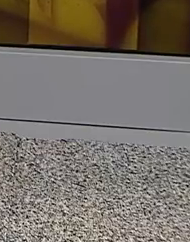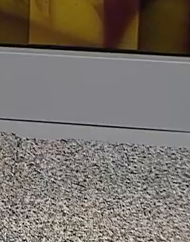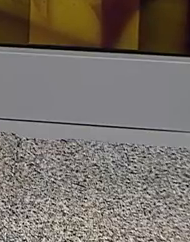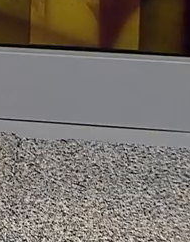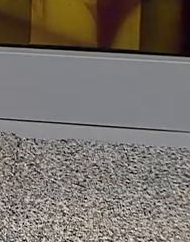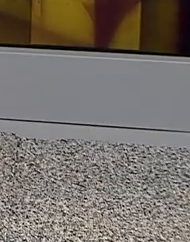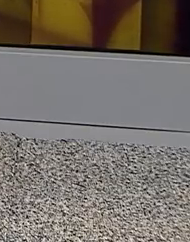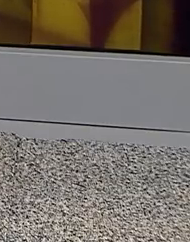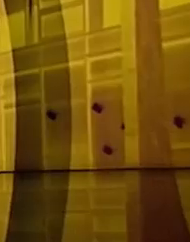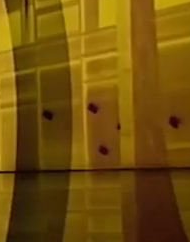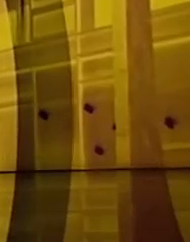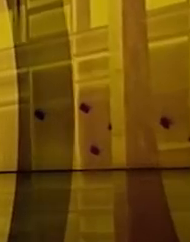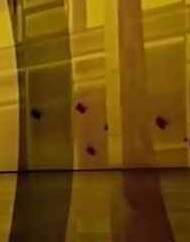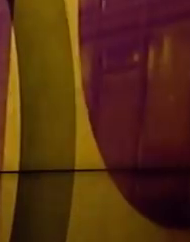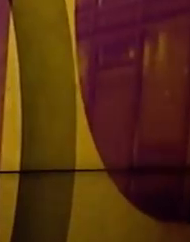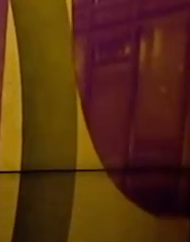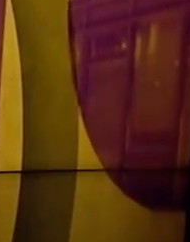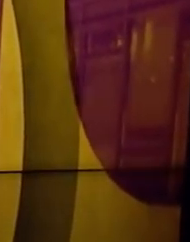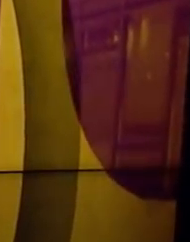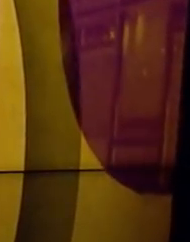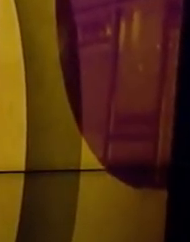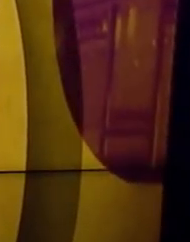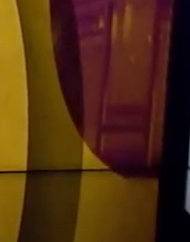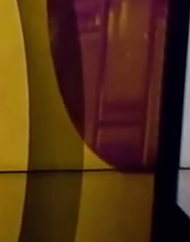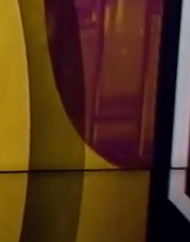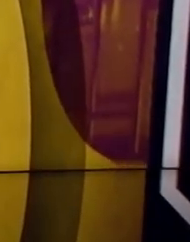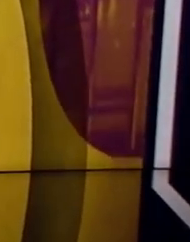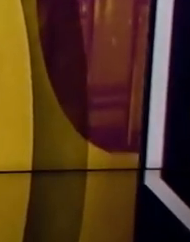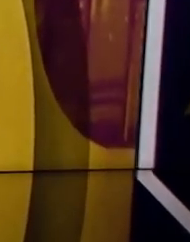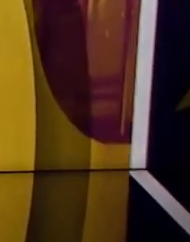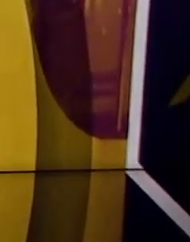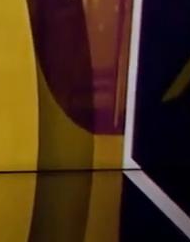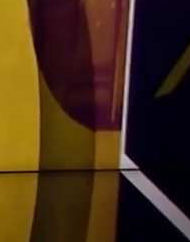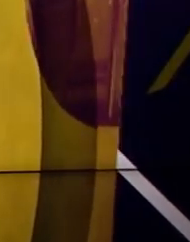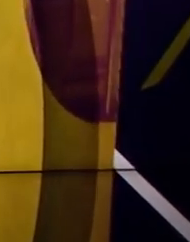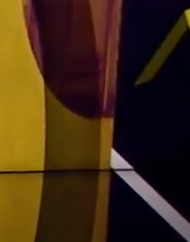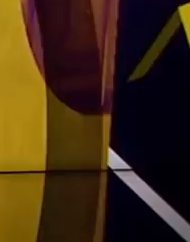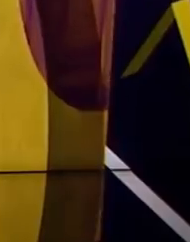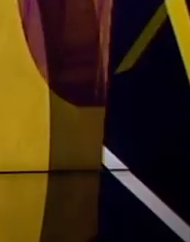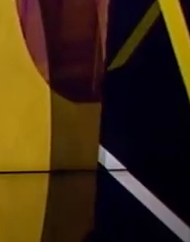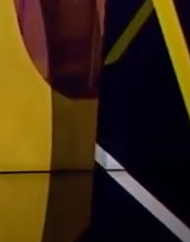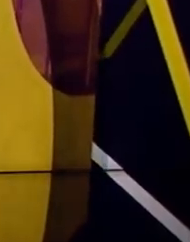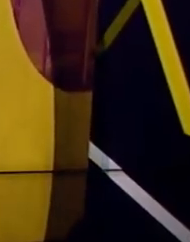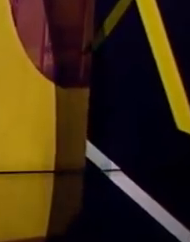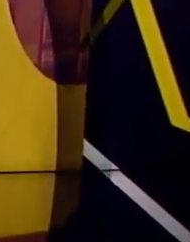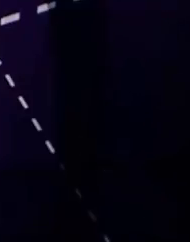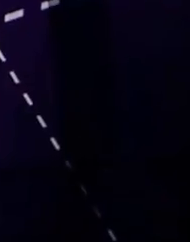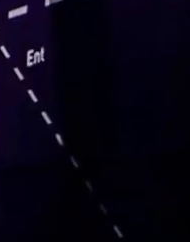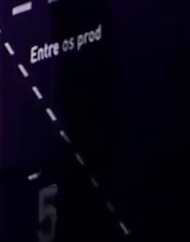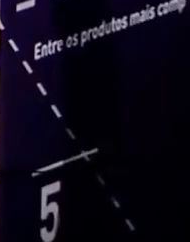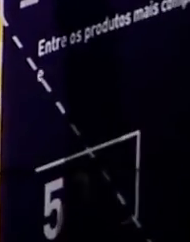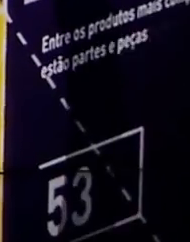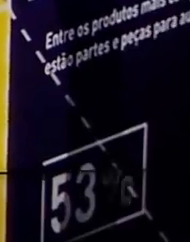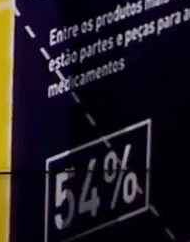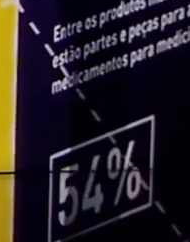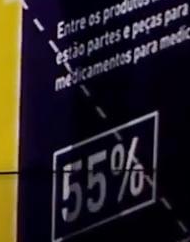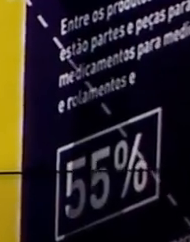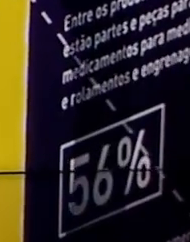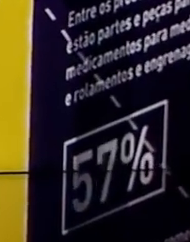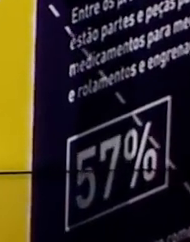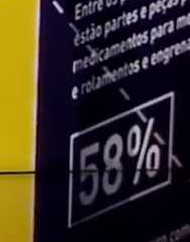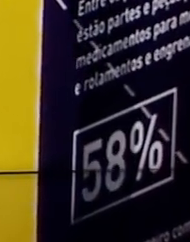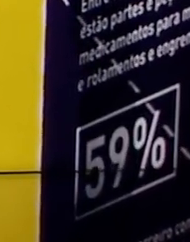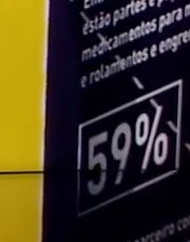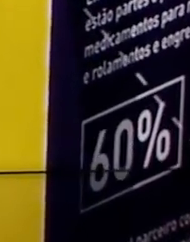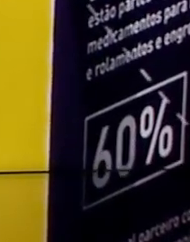complementar dias toffoli destacou a importância desta medida para desonerar o orçamento da união mais informações